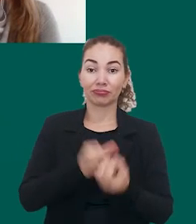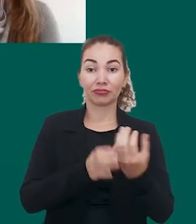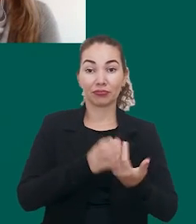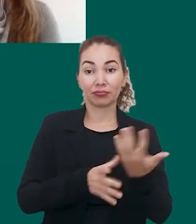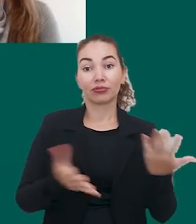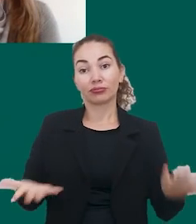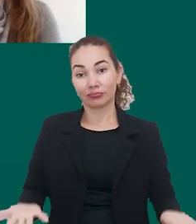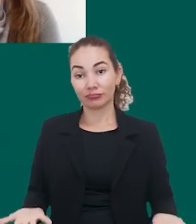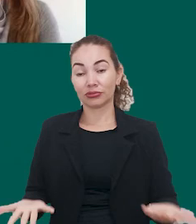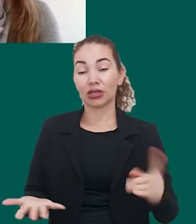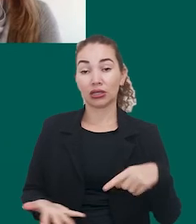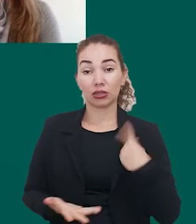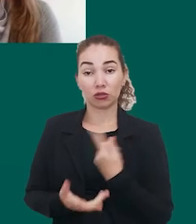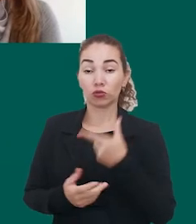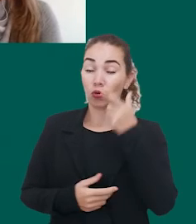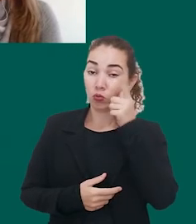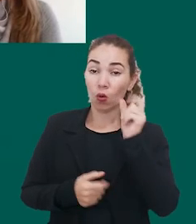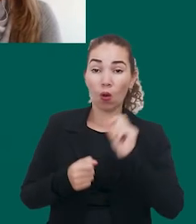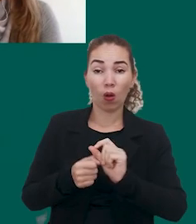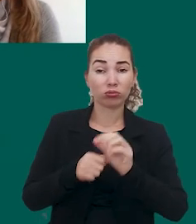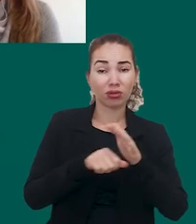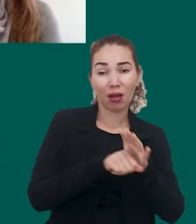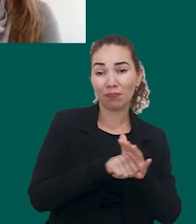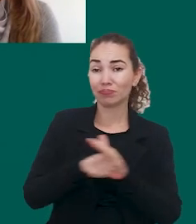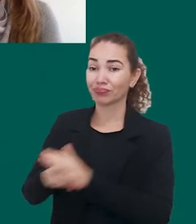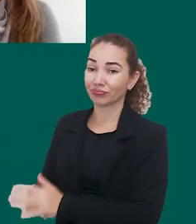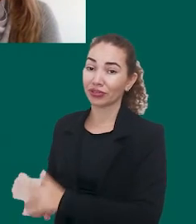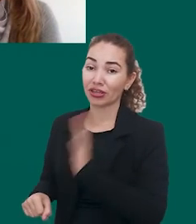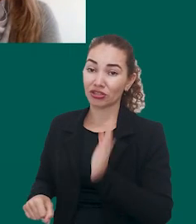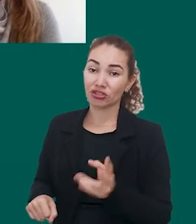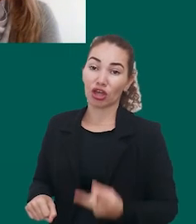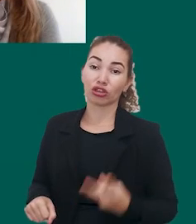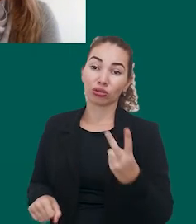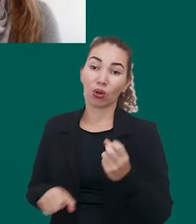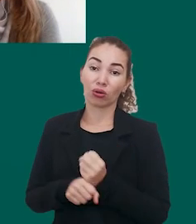dessa tragédia que a gente tem vivido nos últimos 2 anos. Tá bom, pessoal?